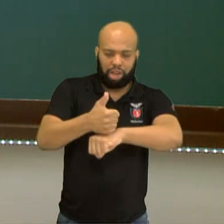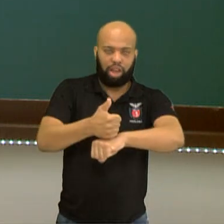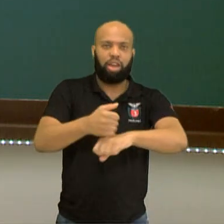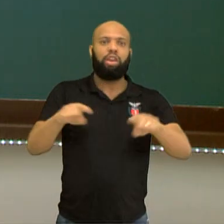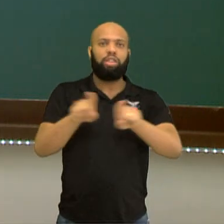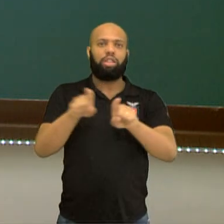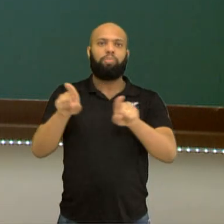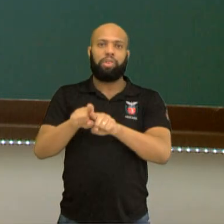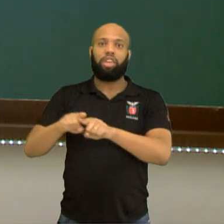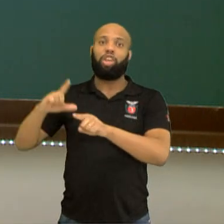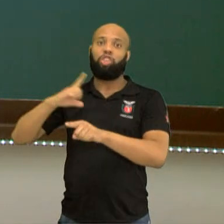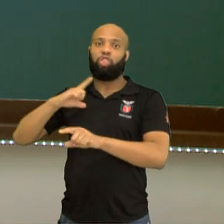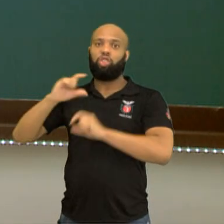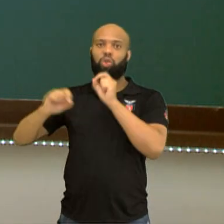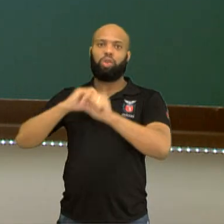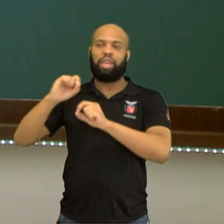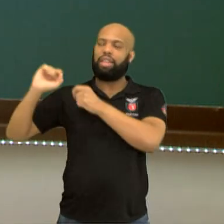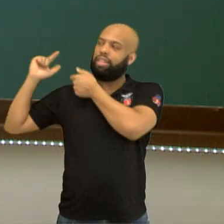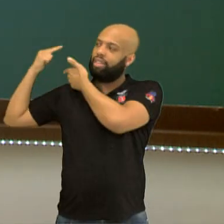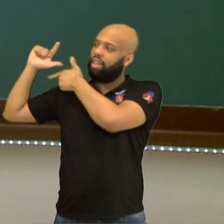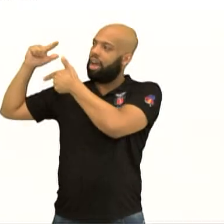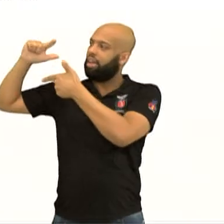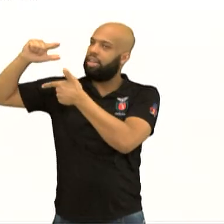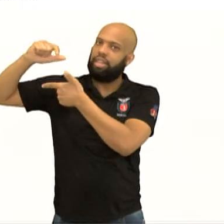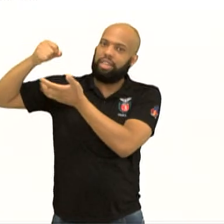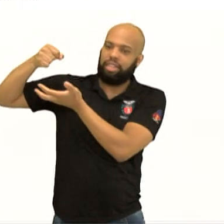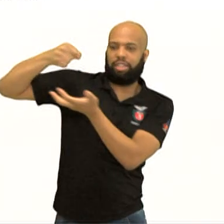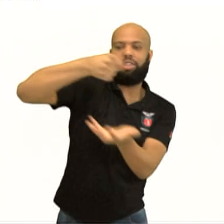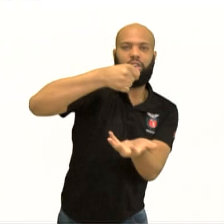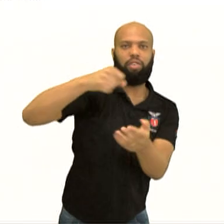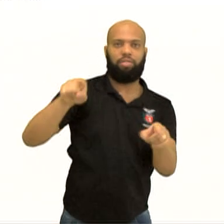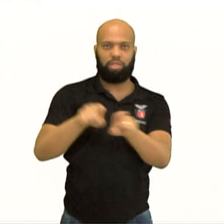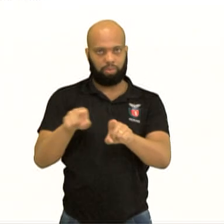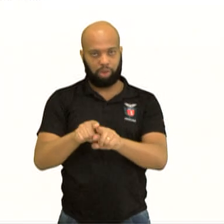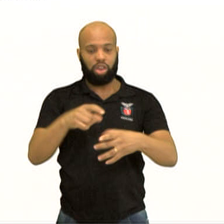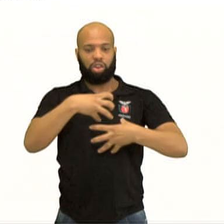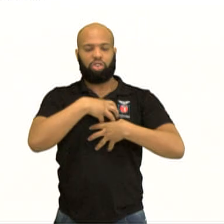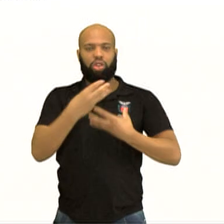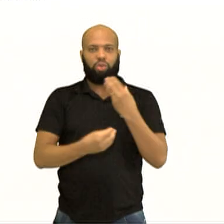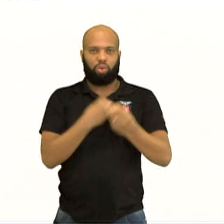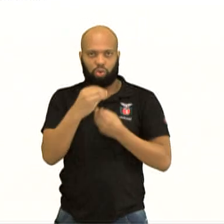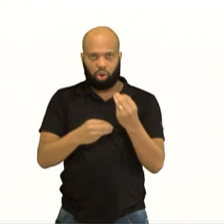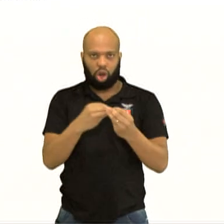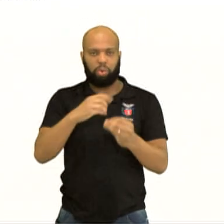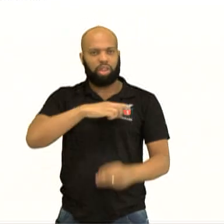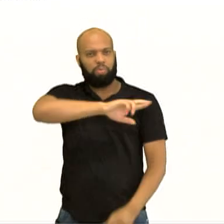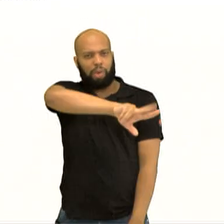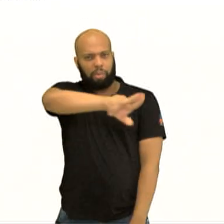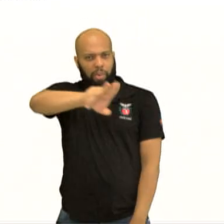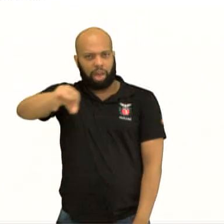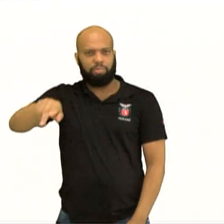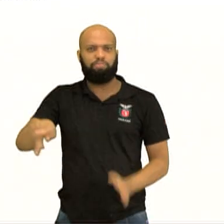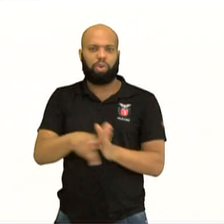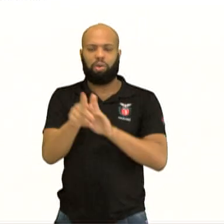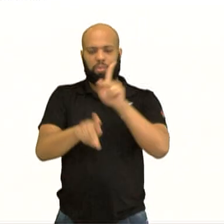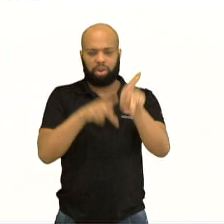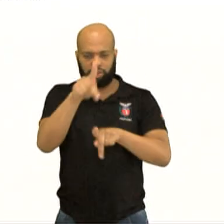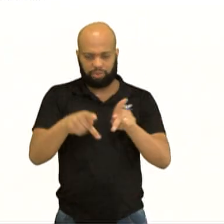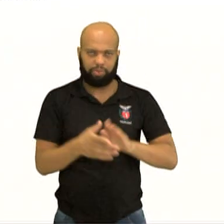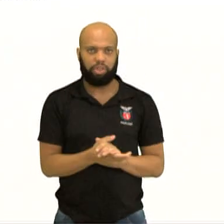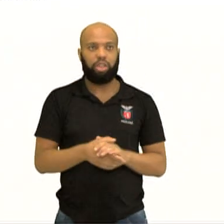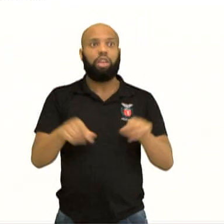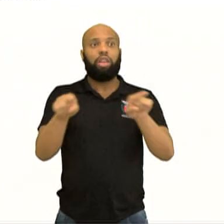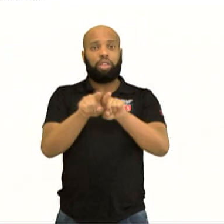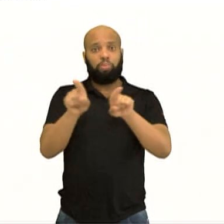sua parte cultural também para contribuir nesse sentido ali de formação dessa diversidade da população. E aí